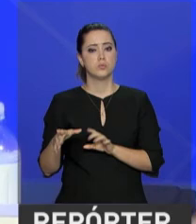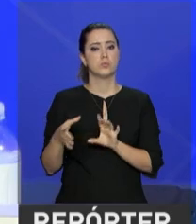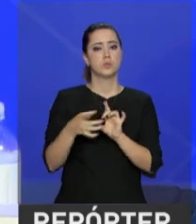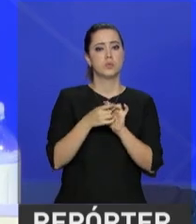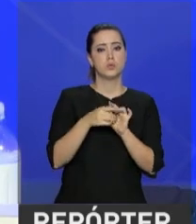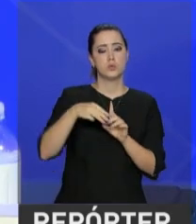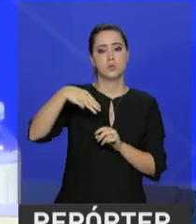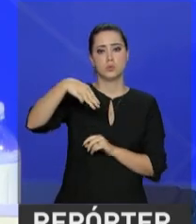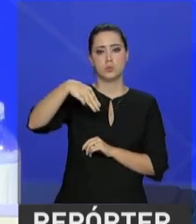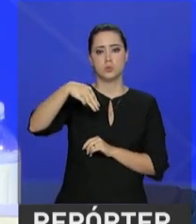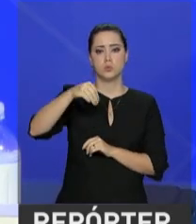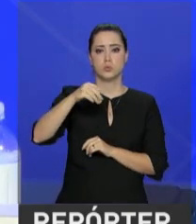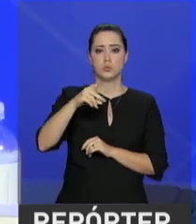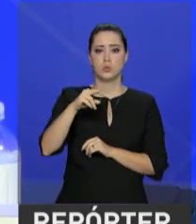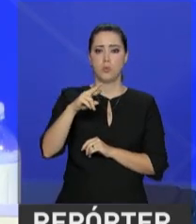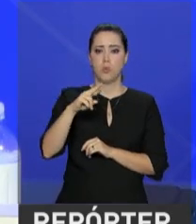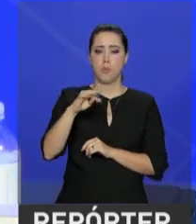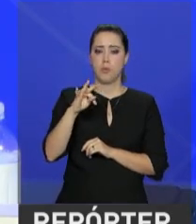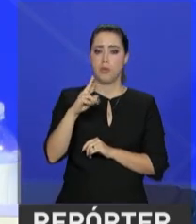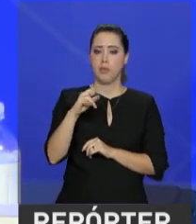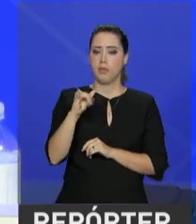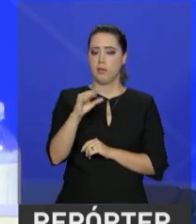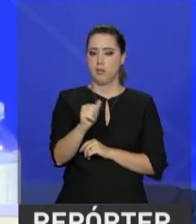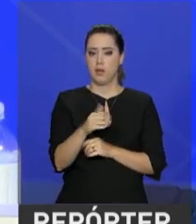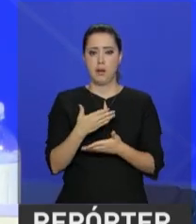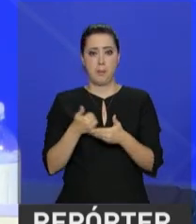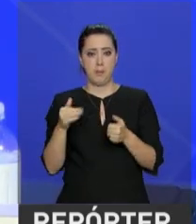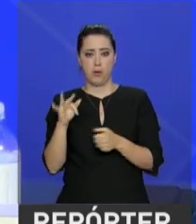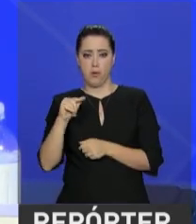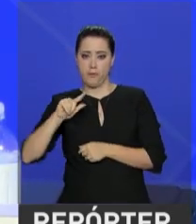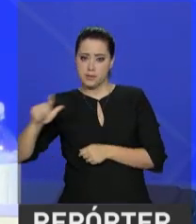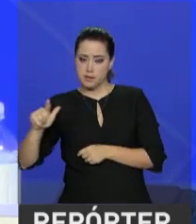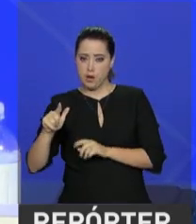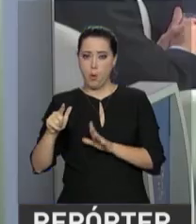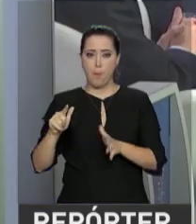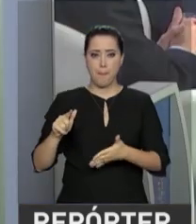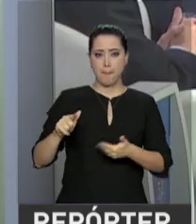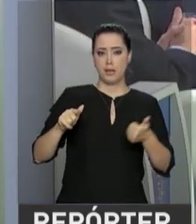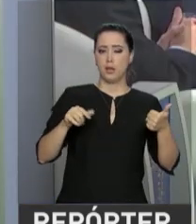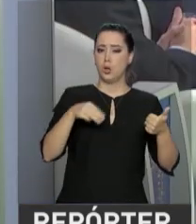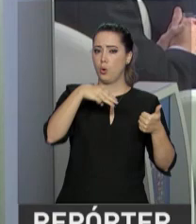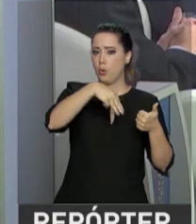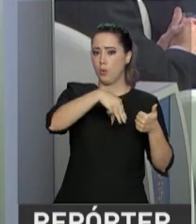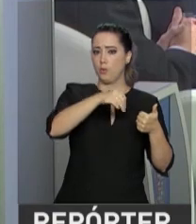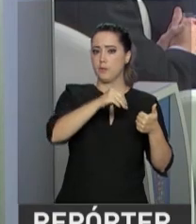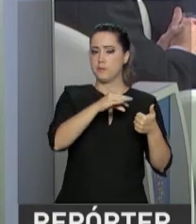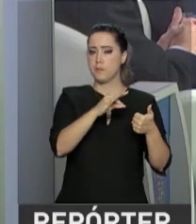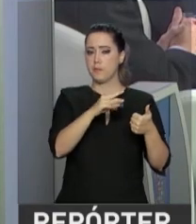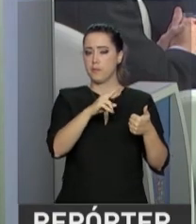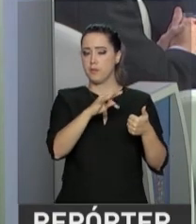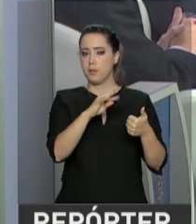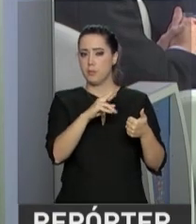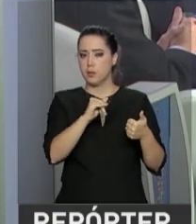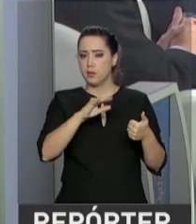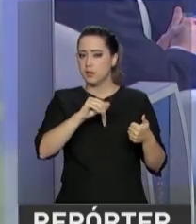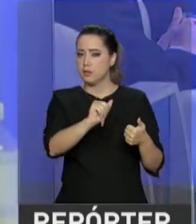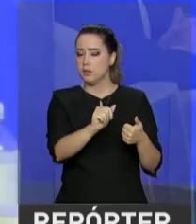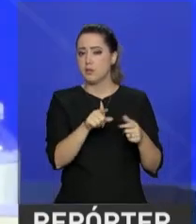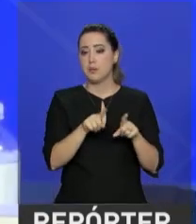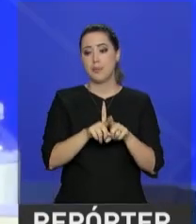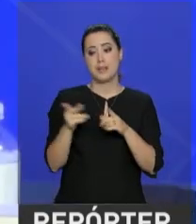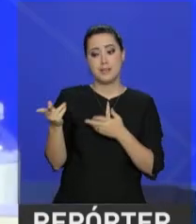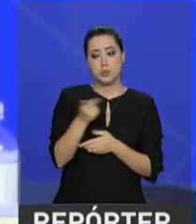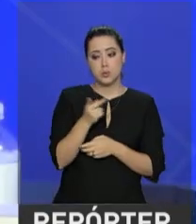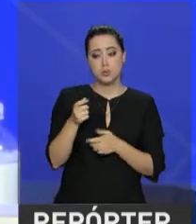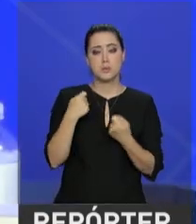monetária disse que quanto melhor a política fiscal do governo melhor a política monetária trabalha mas defendeu que a política